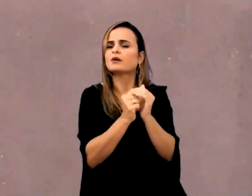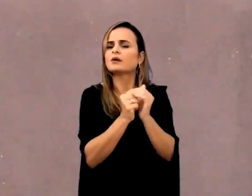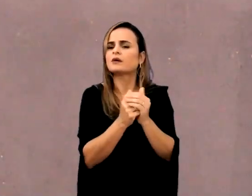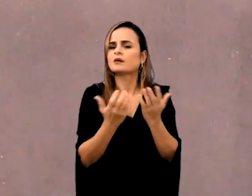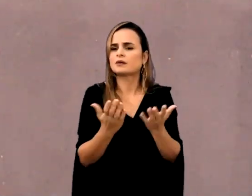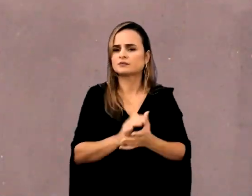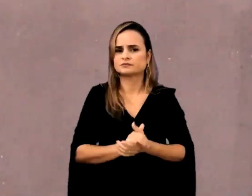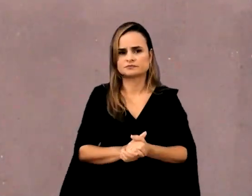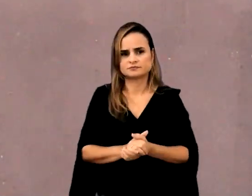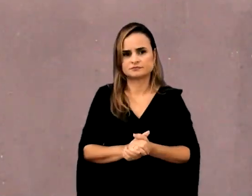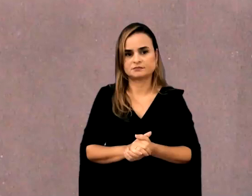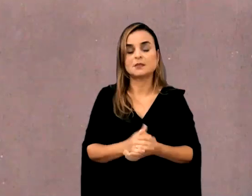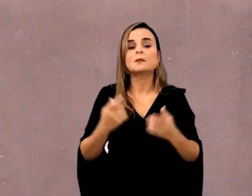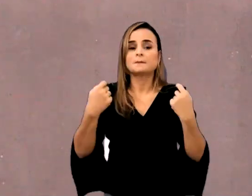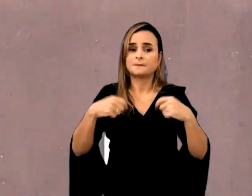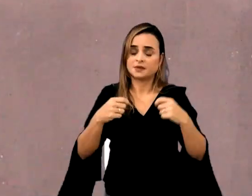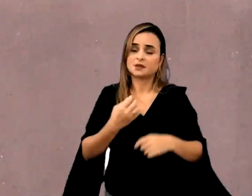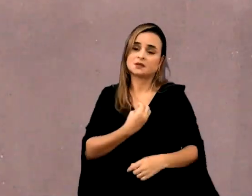sem perdão,